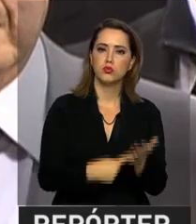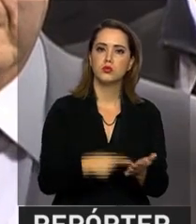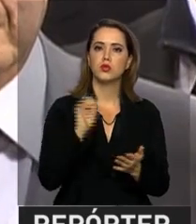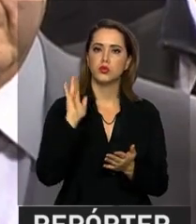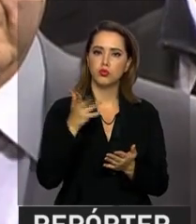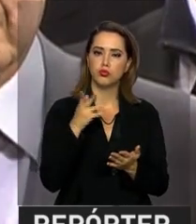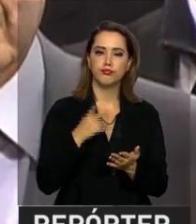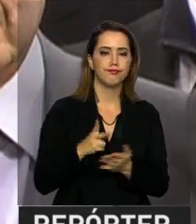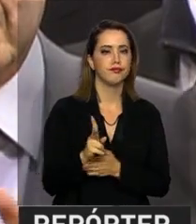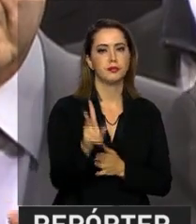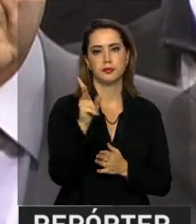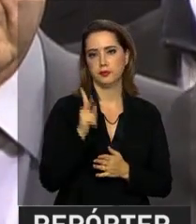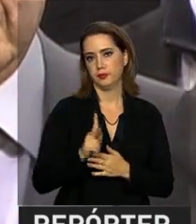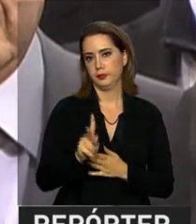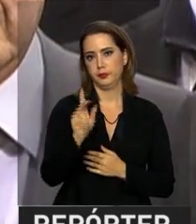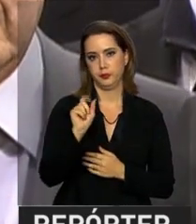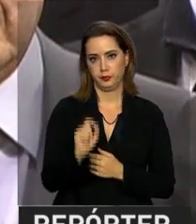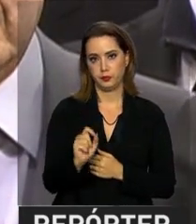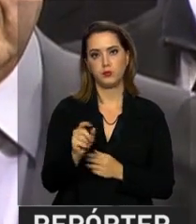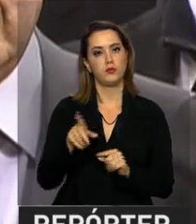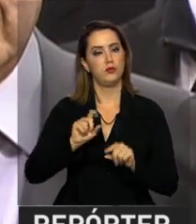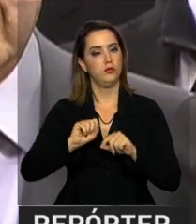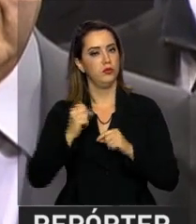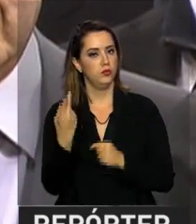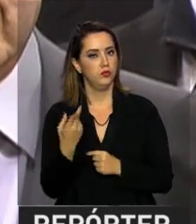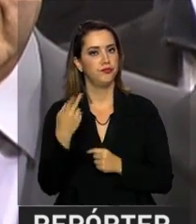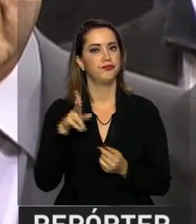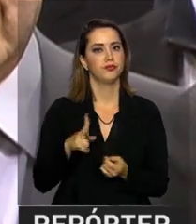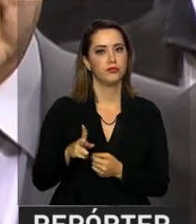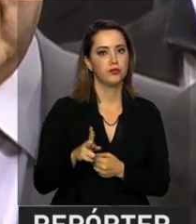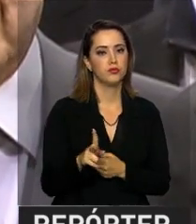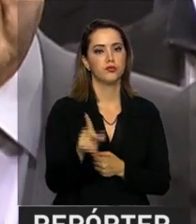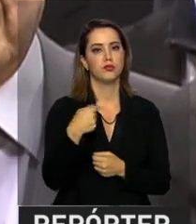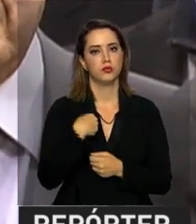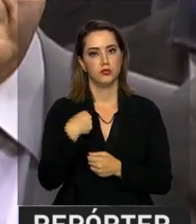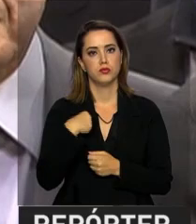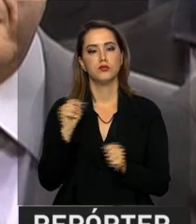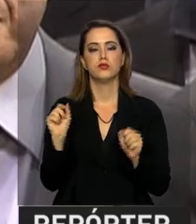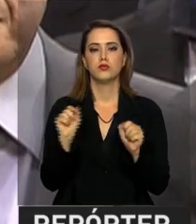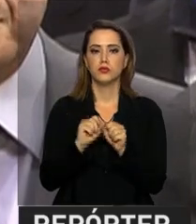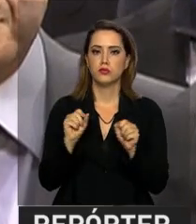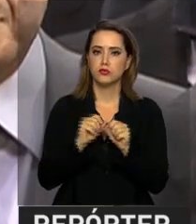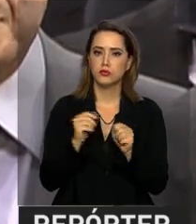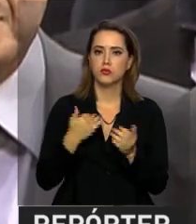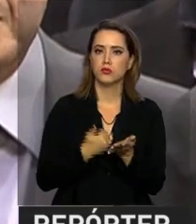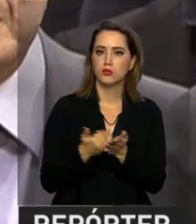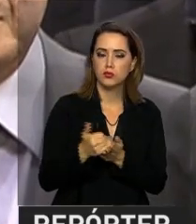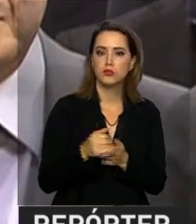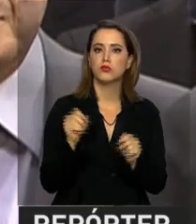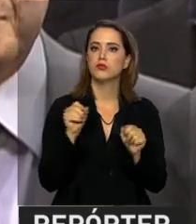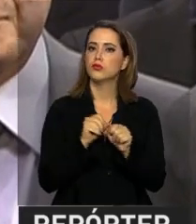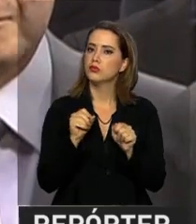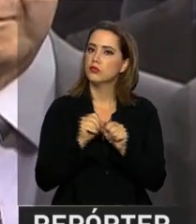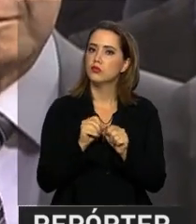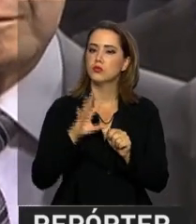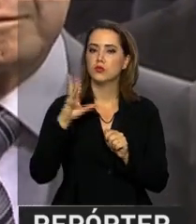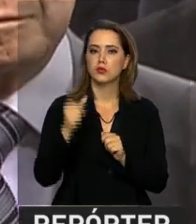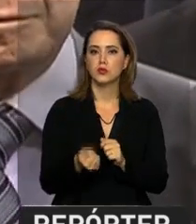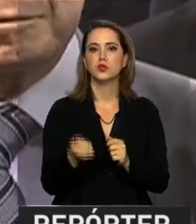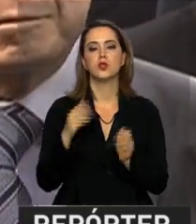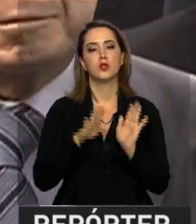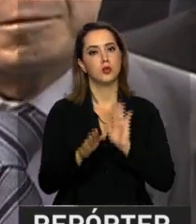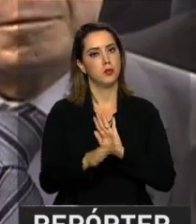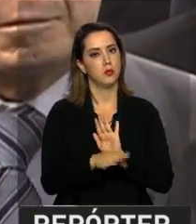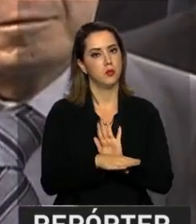sendo definitivo ou tendo sido tomado como definitivo eu fiz e estou fazendo tudo aquilo que possa beneficiar o